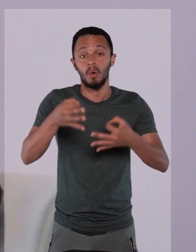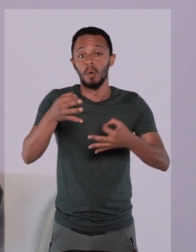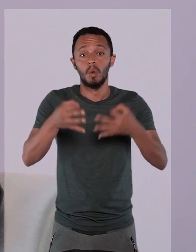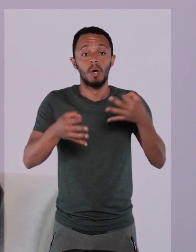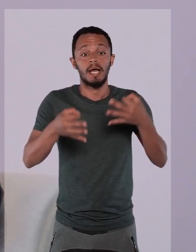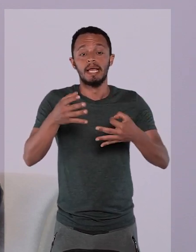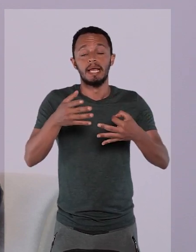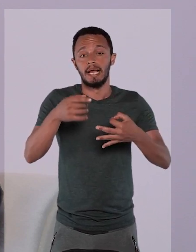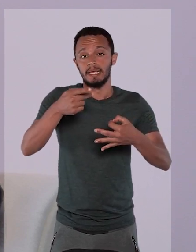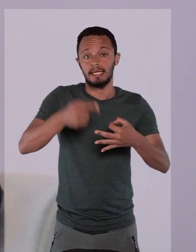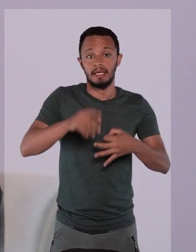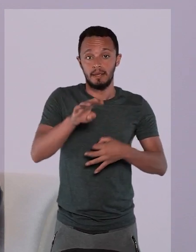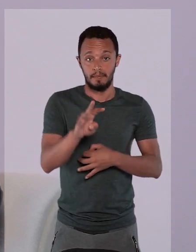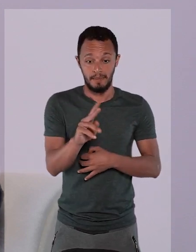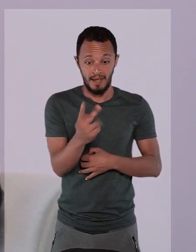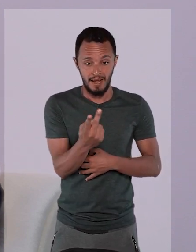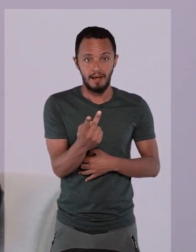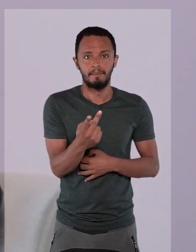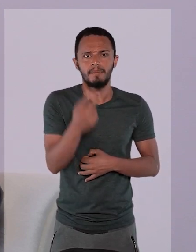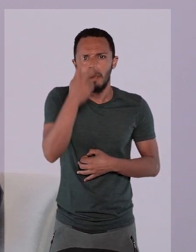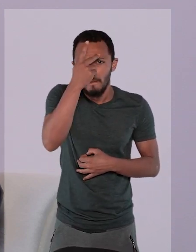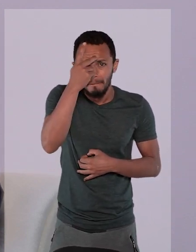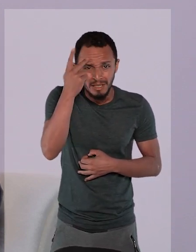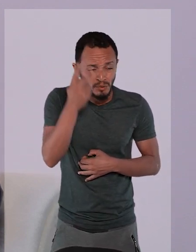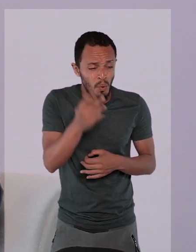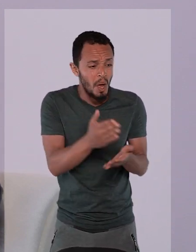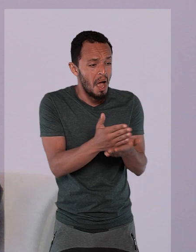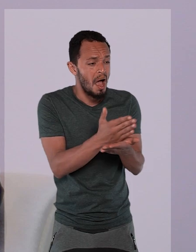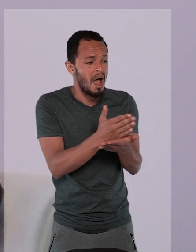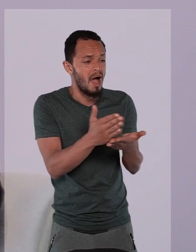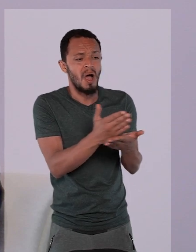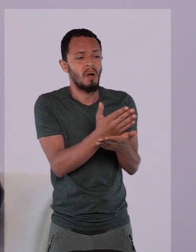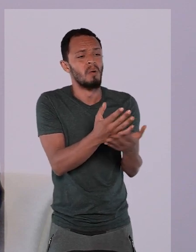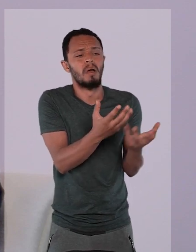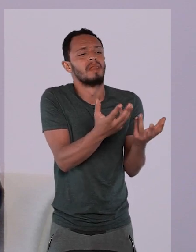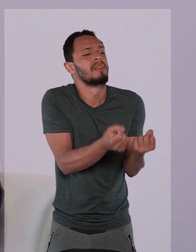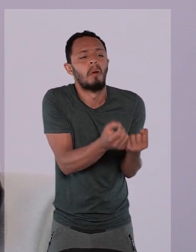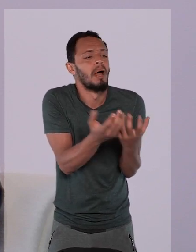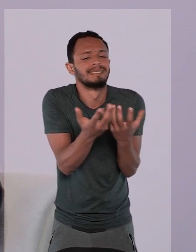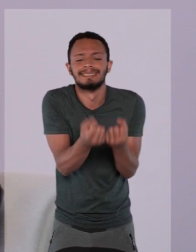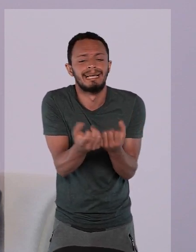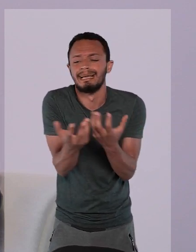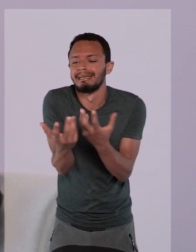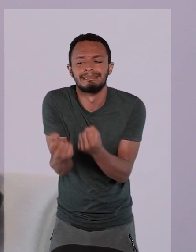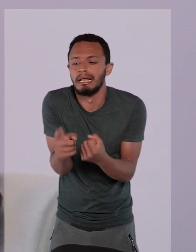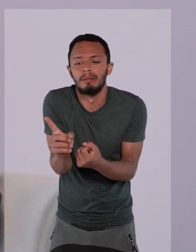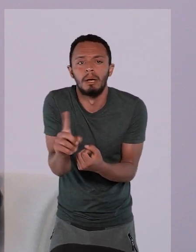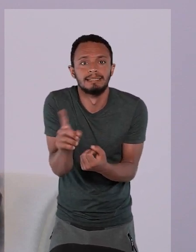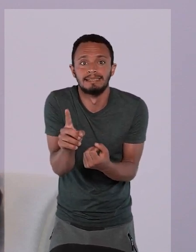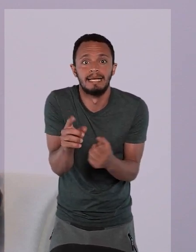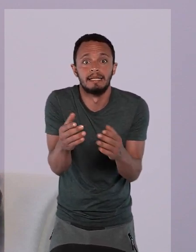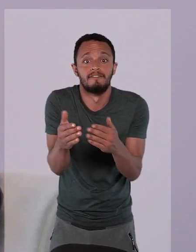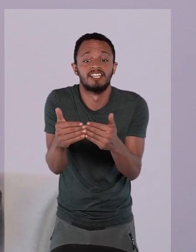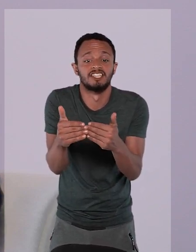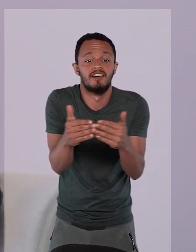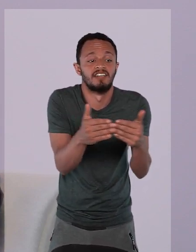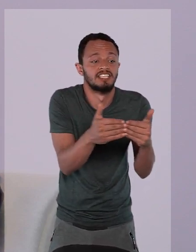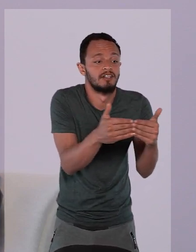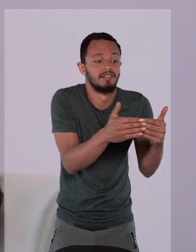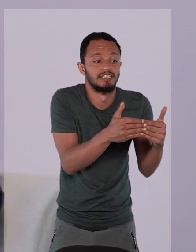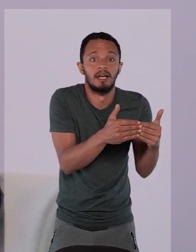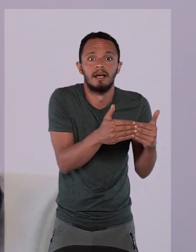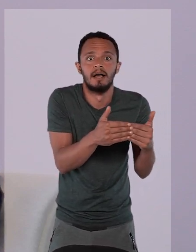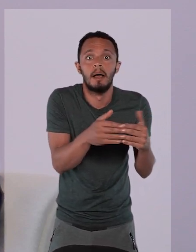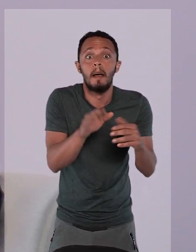uma série de descontentamentos de parte da sociedade. Mas a grande maioria